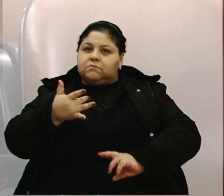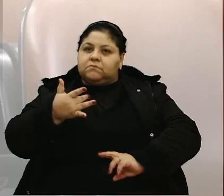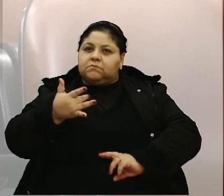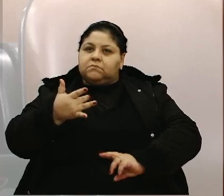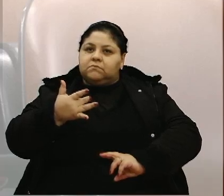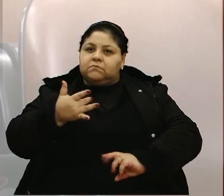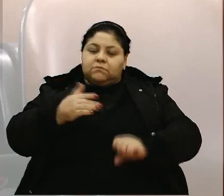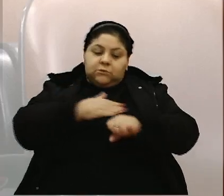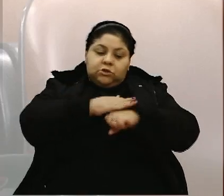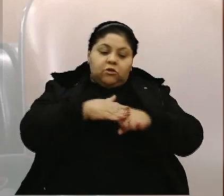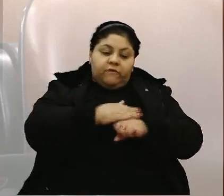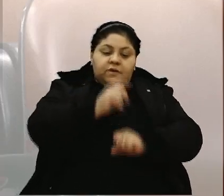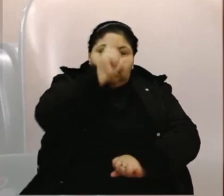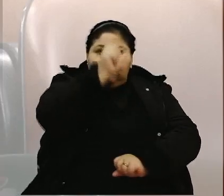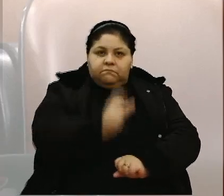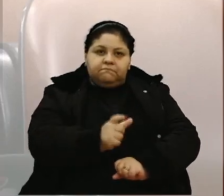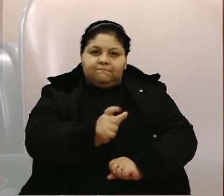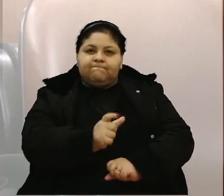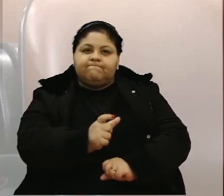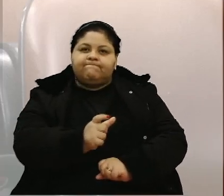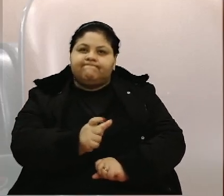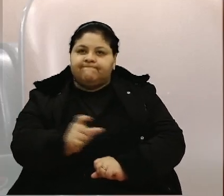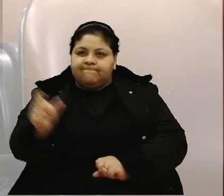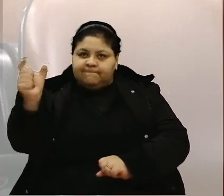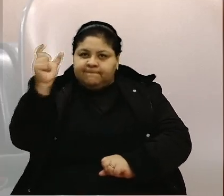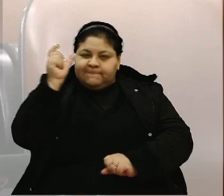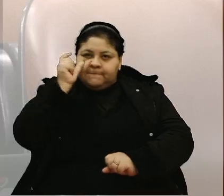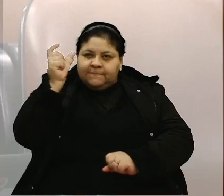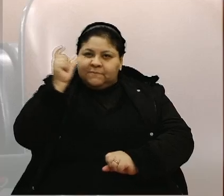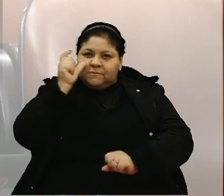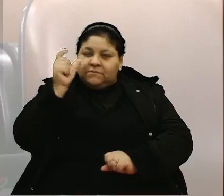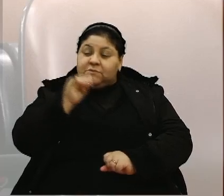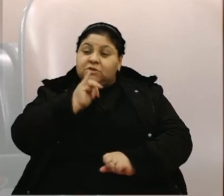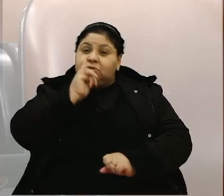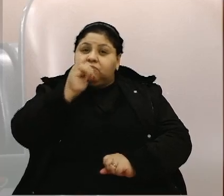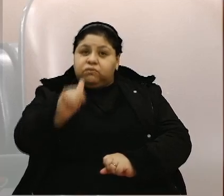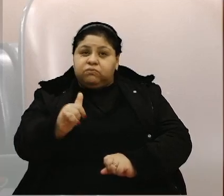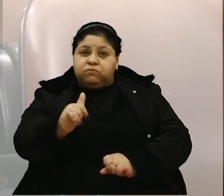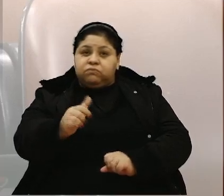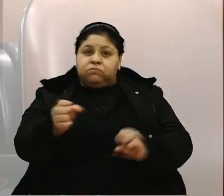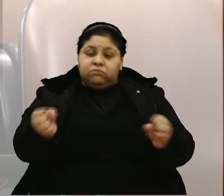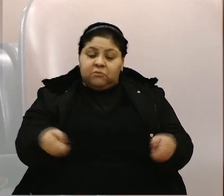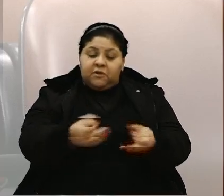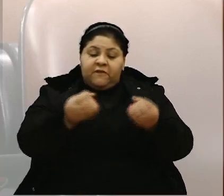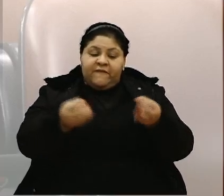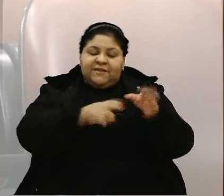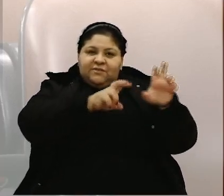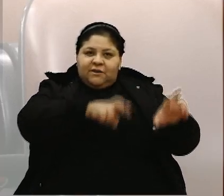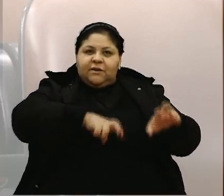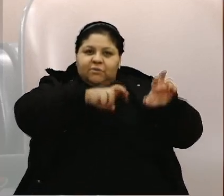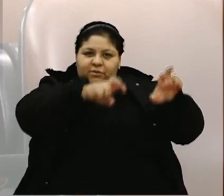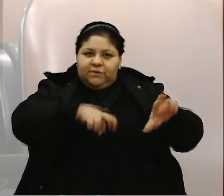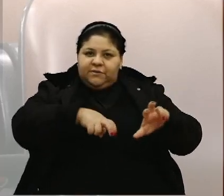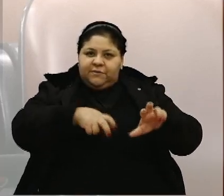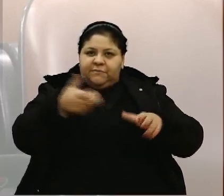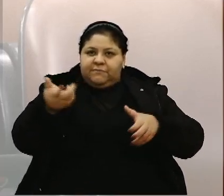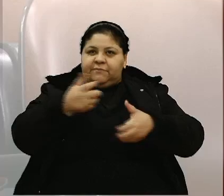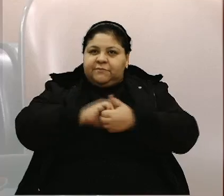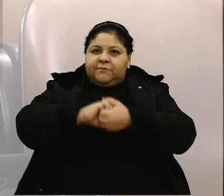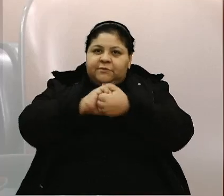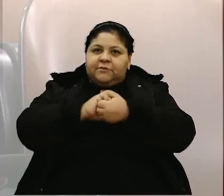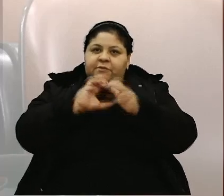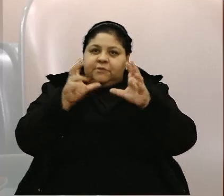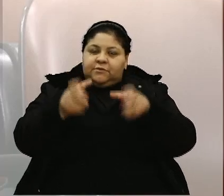conversando com aquelas pessoas e vendo a manifestação da festa do agricultor. Então, quero cumprimentar todos